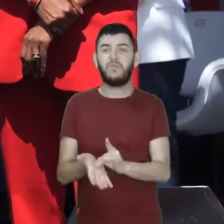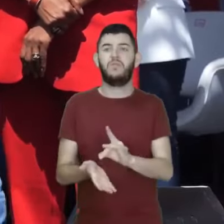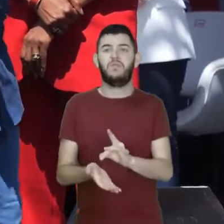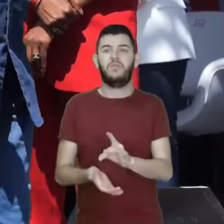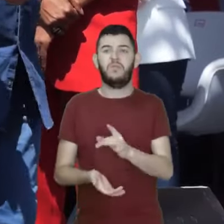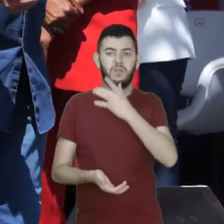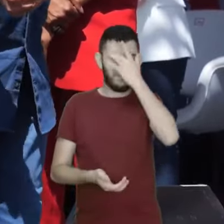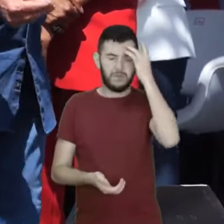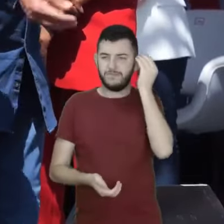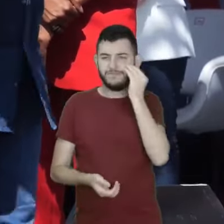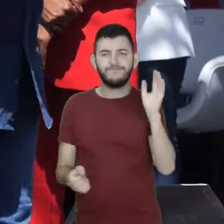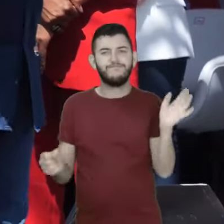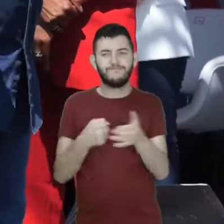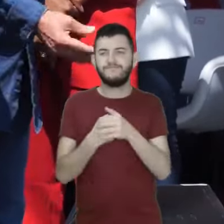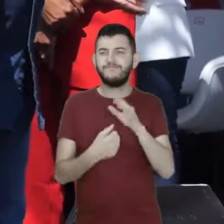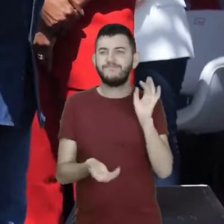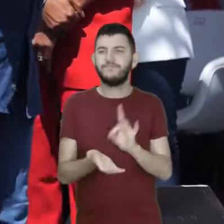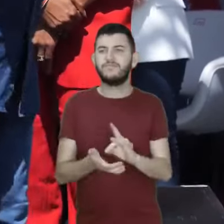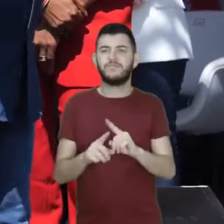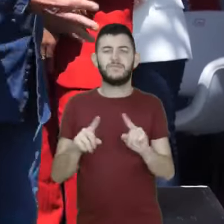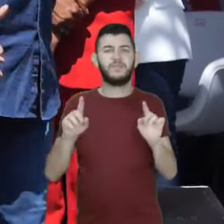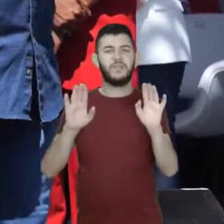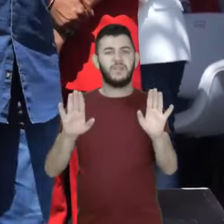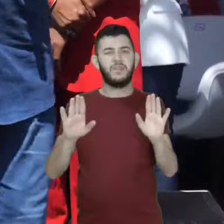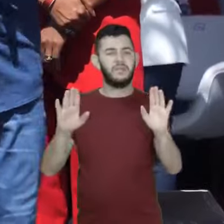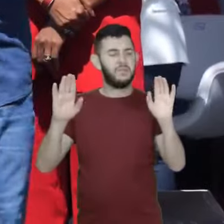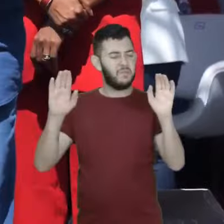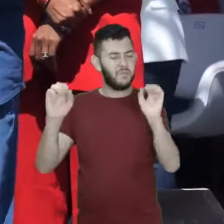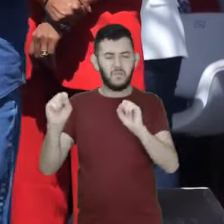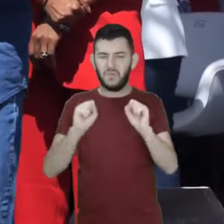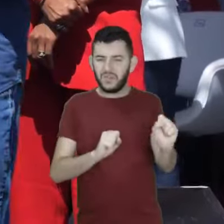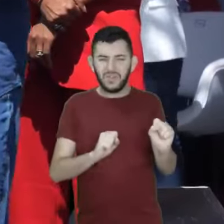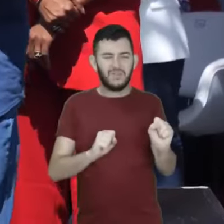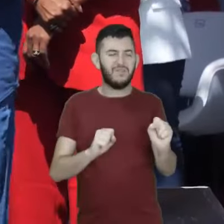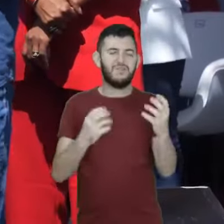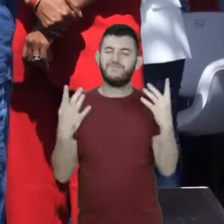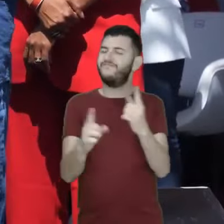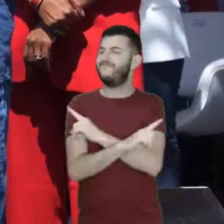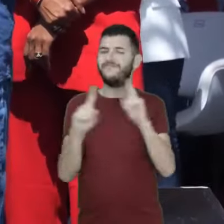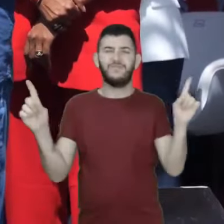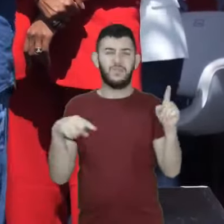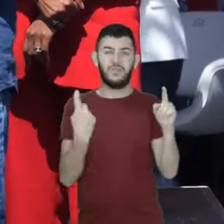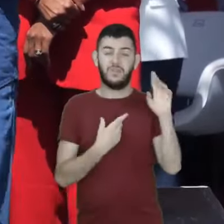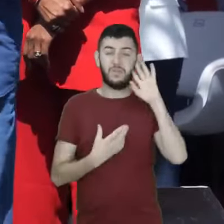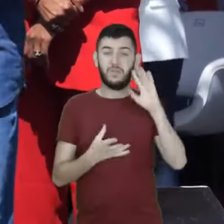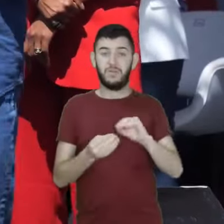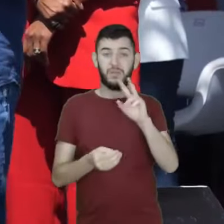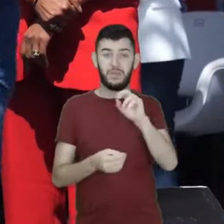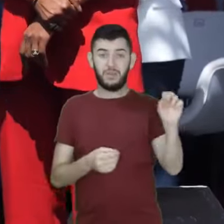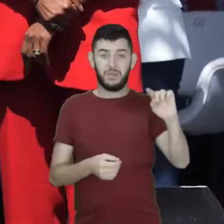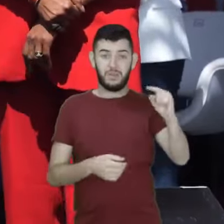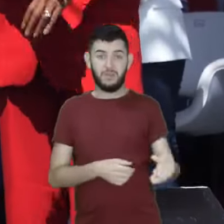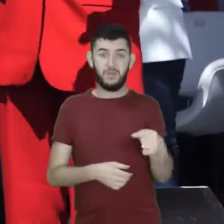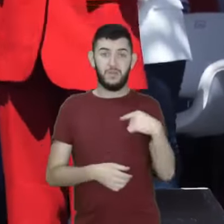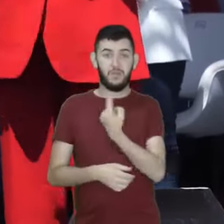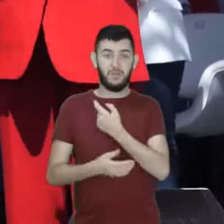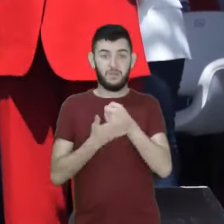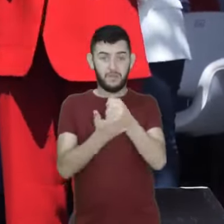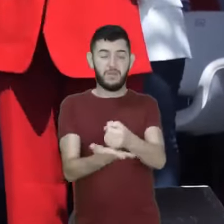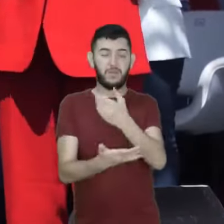é possível. Se a gente sabe que tem 500 mil, vamos dar comida para essas 500 mil, vamos dar emprego para